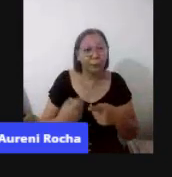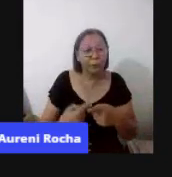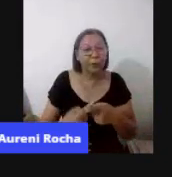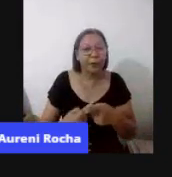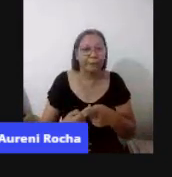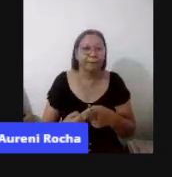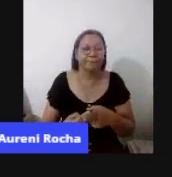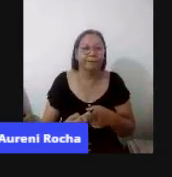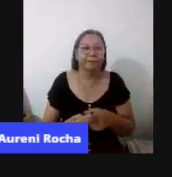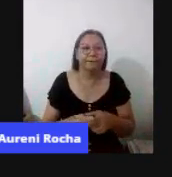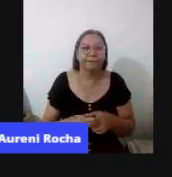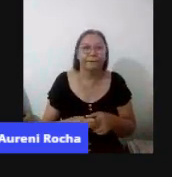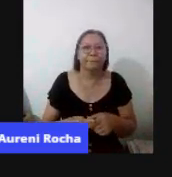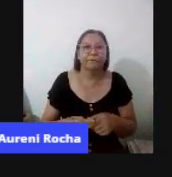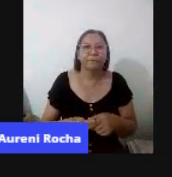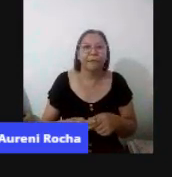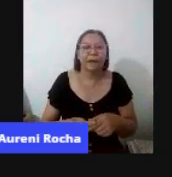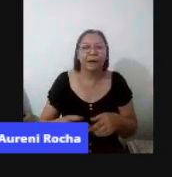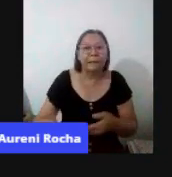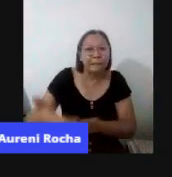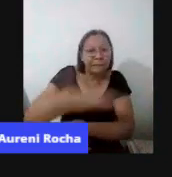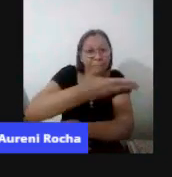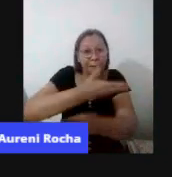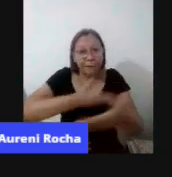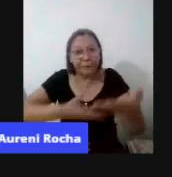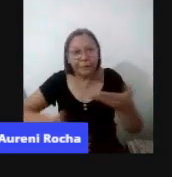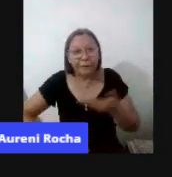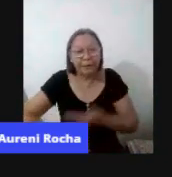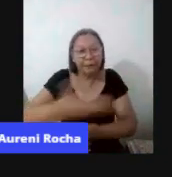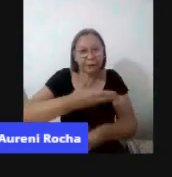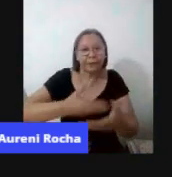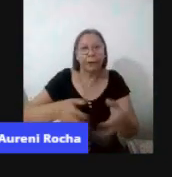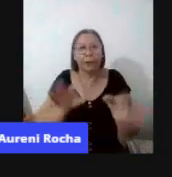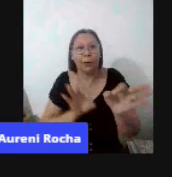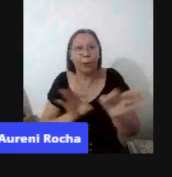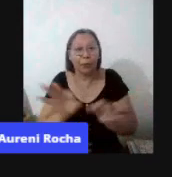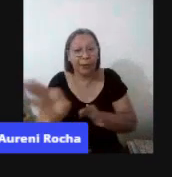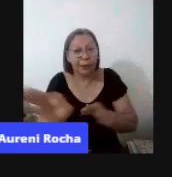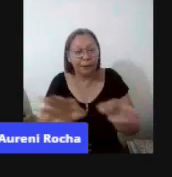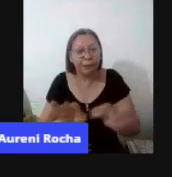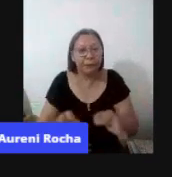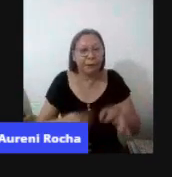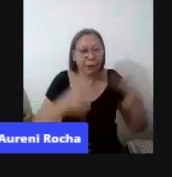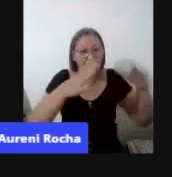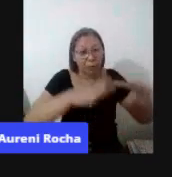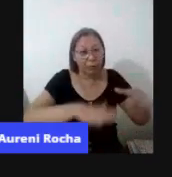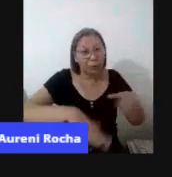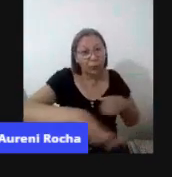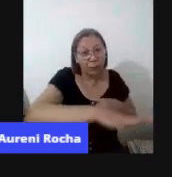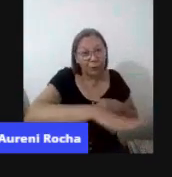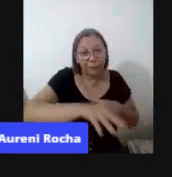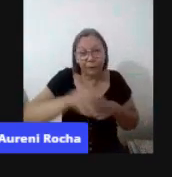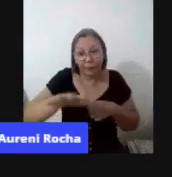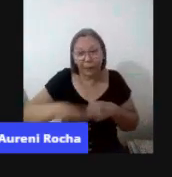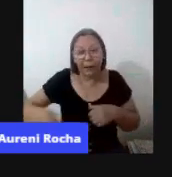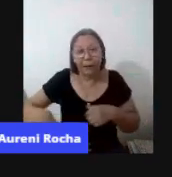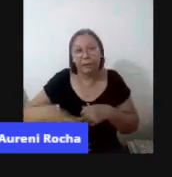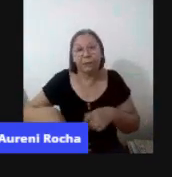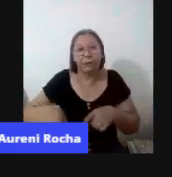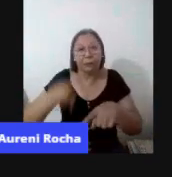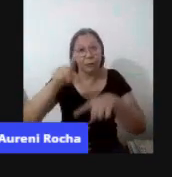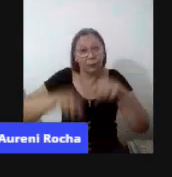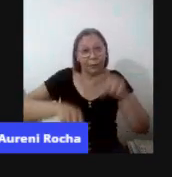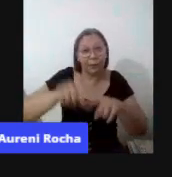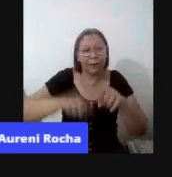função das interações e a organização dos espaços, dos tempos e do material, ele é imprescindível para o